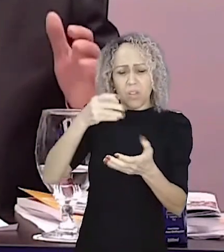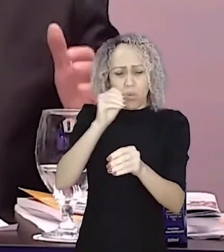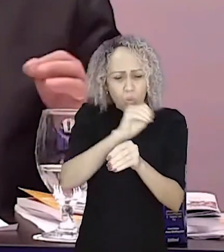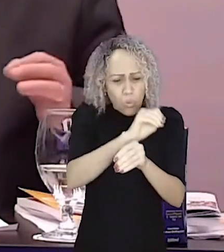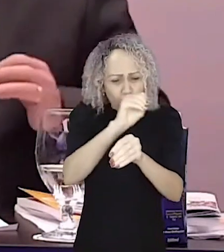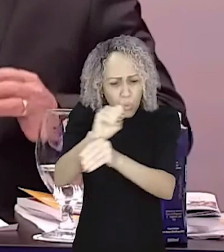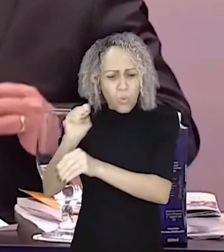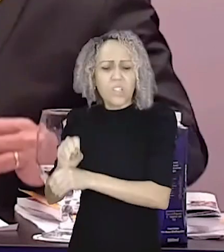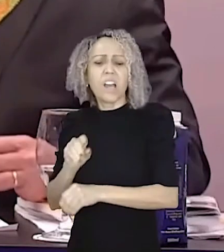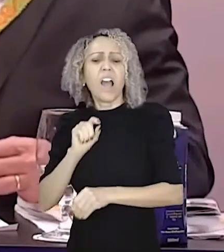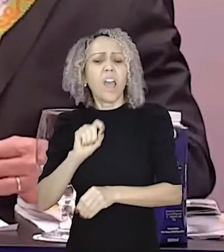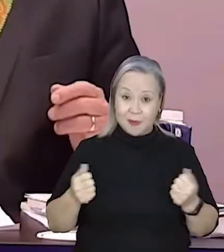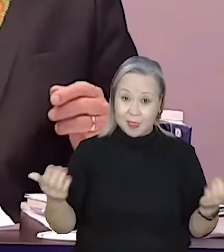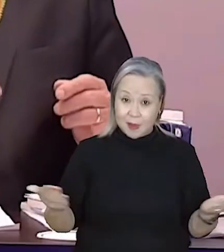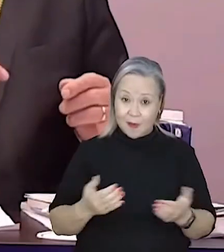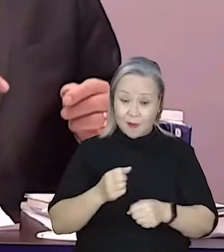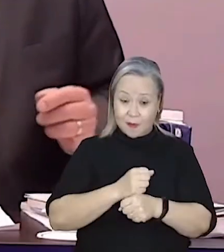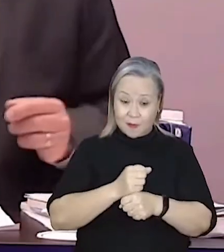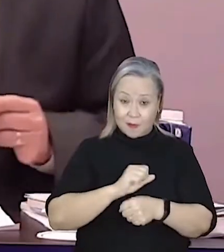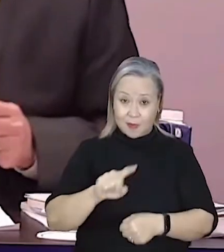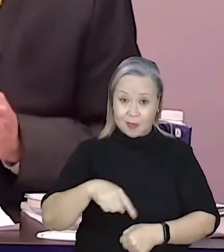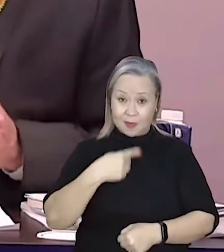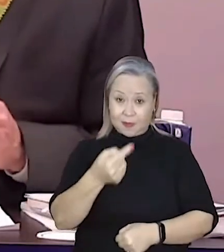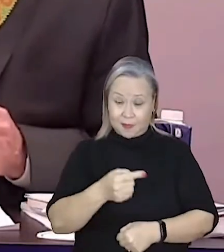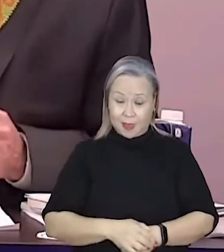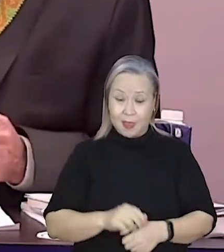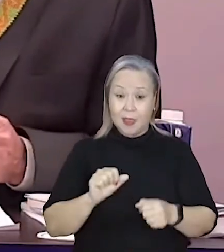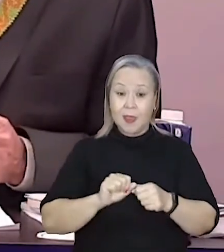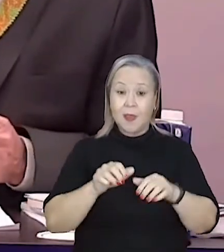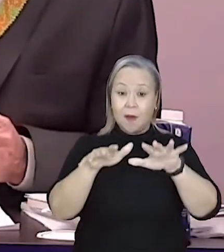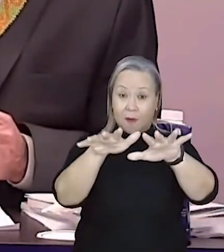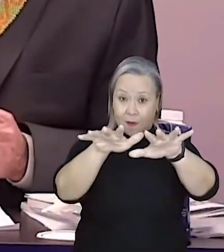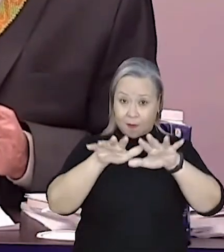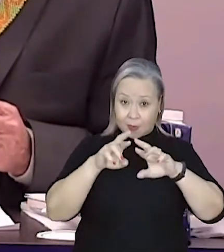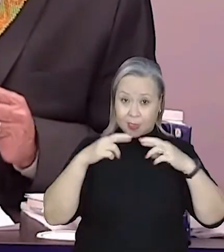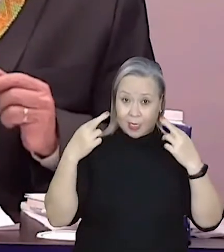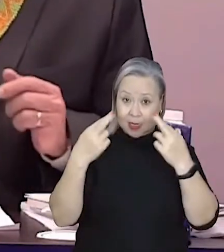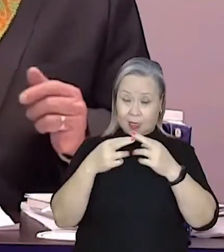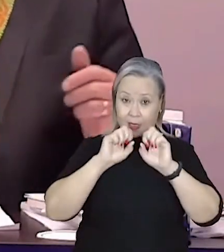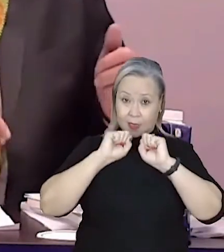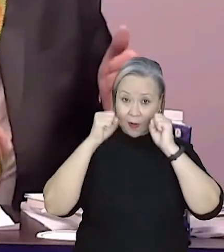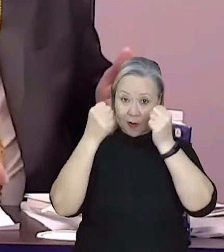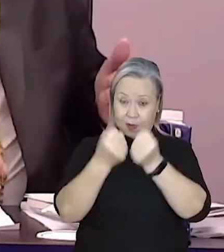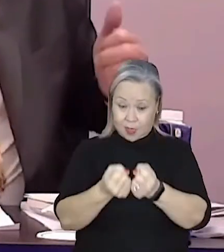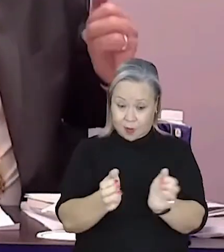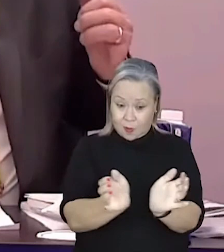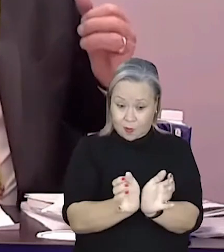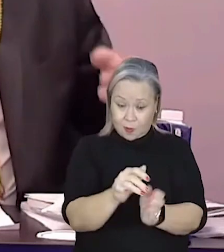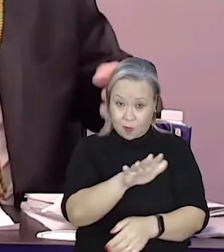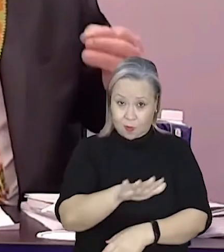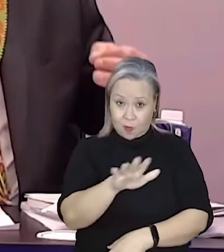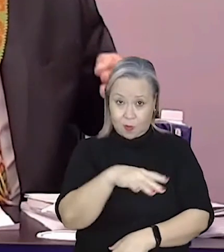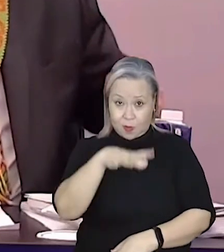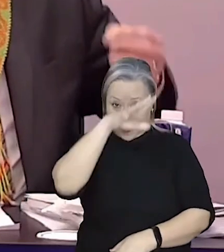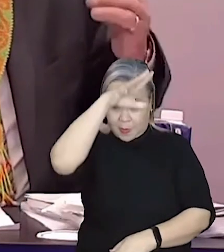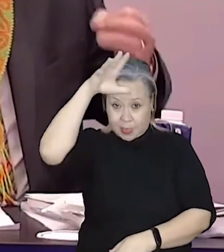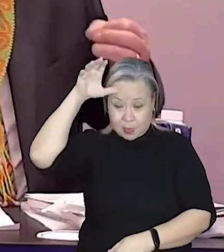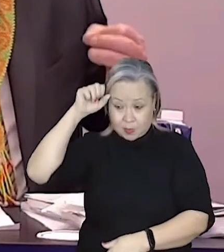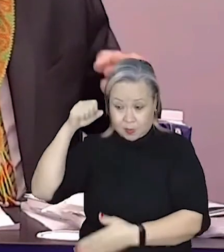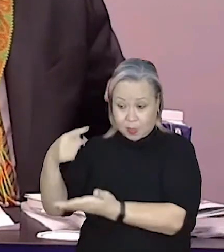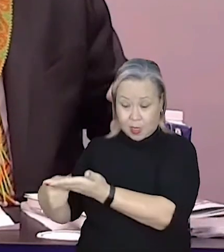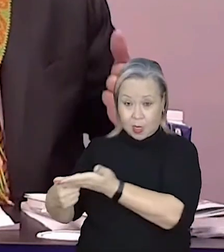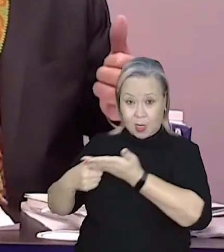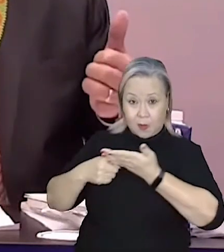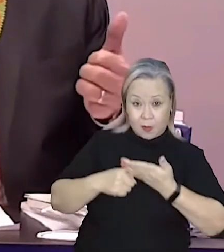mais uma coisa menor. Nós vamos fazer a cúpula da Amazônia. Nós vamos tentar convidar para fortalecer e criar